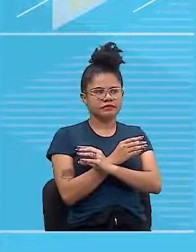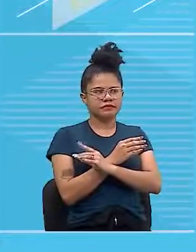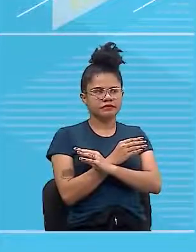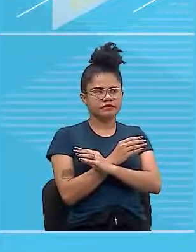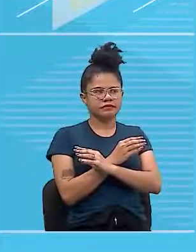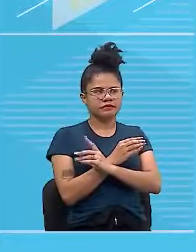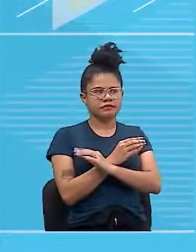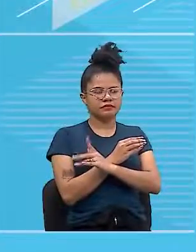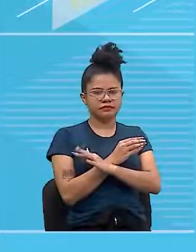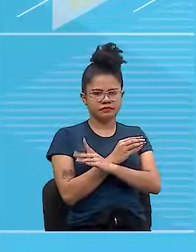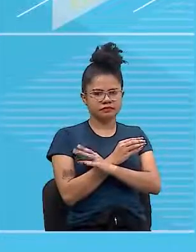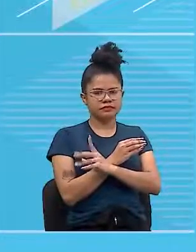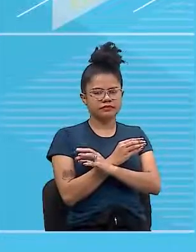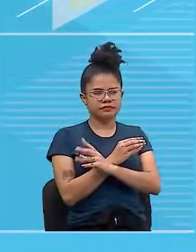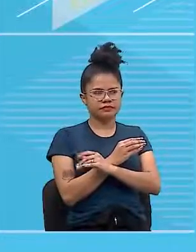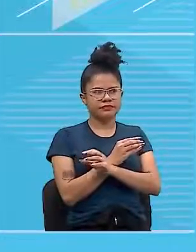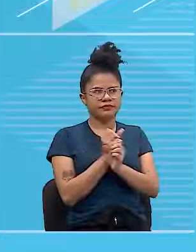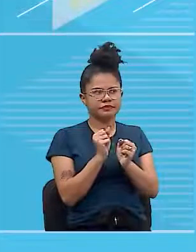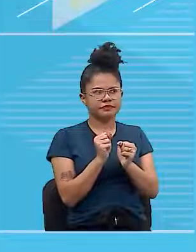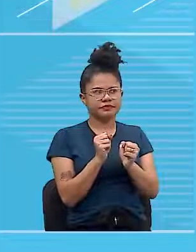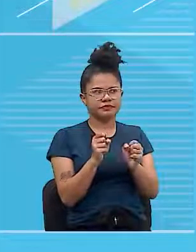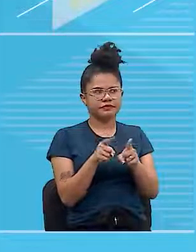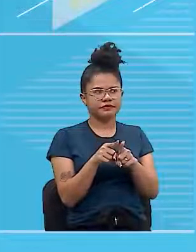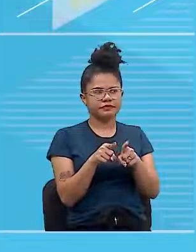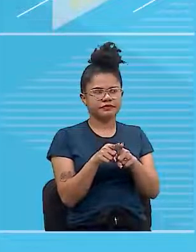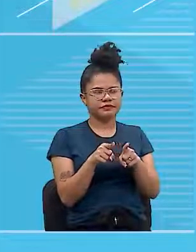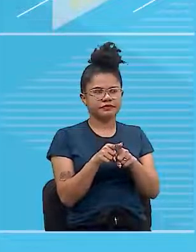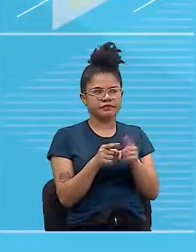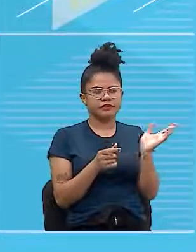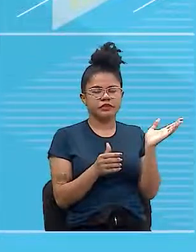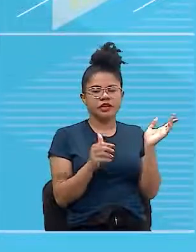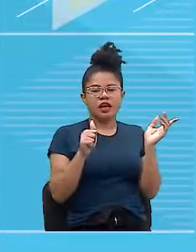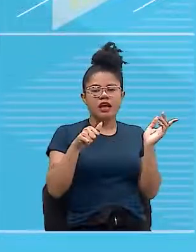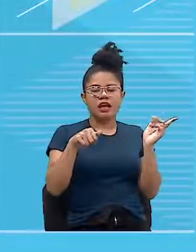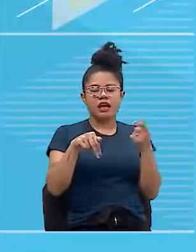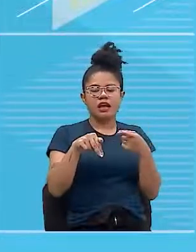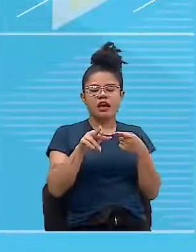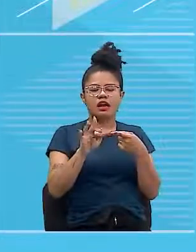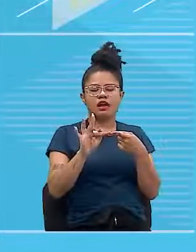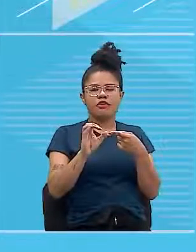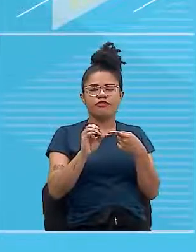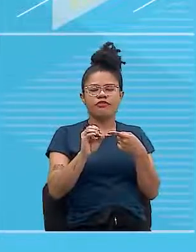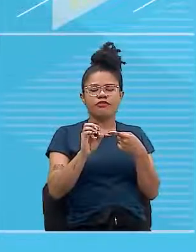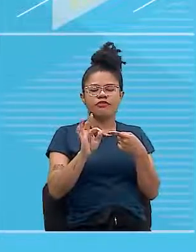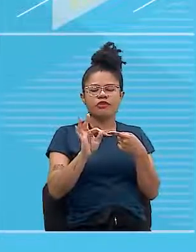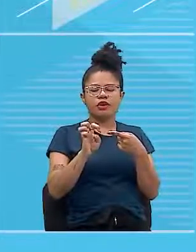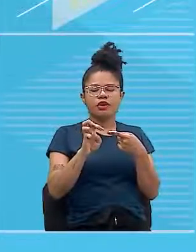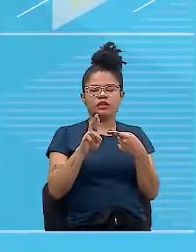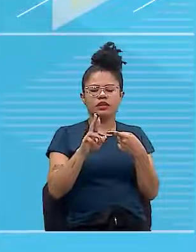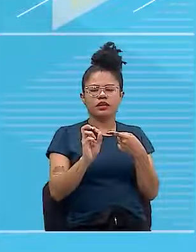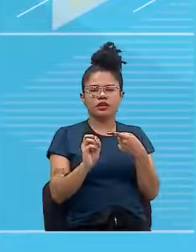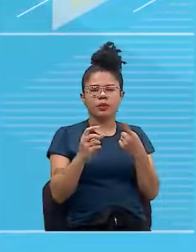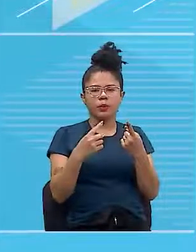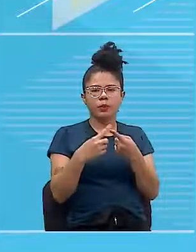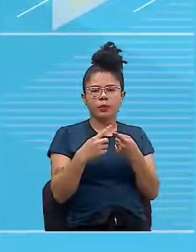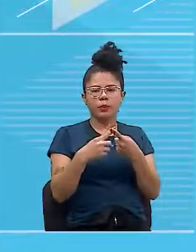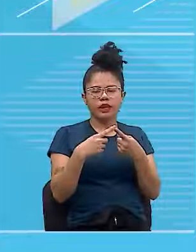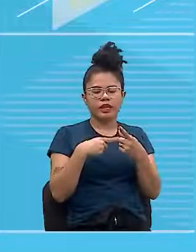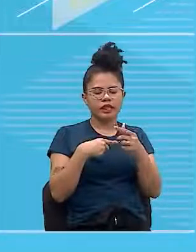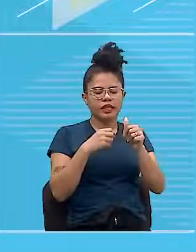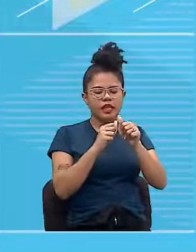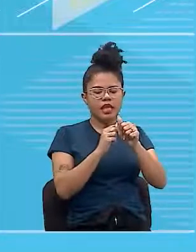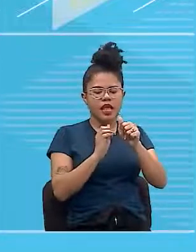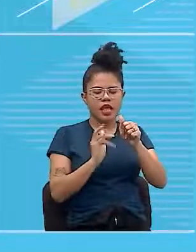então a gente pode dizer que ele é anfótero ele tem tanto o caráter ácido